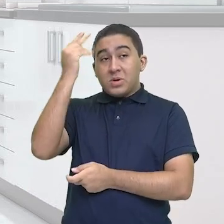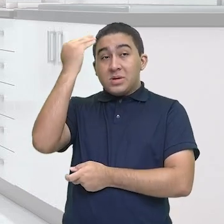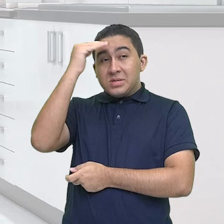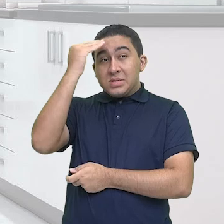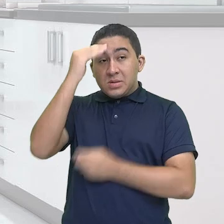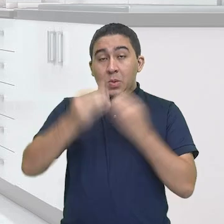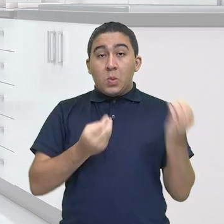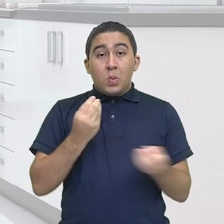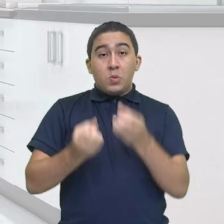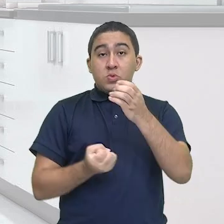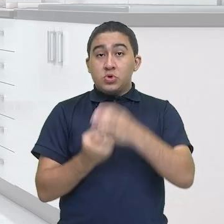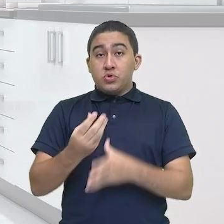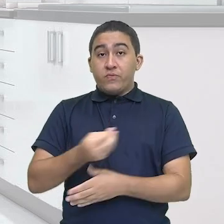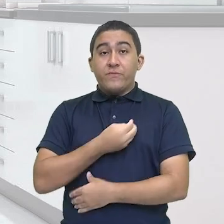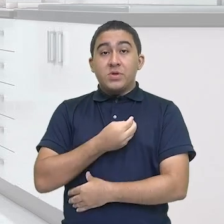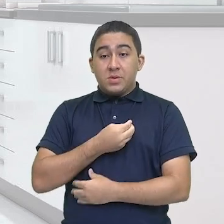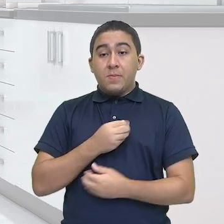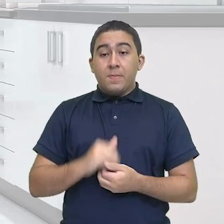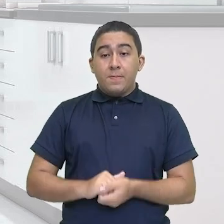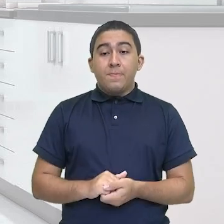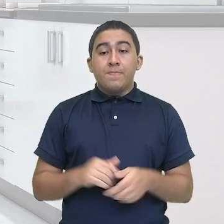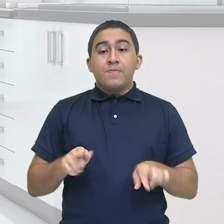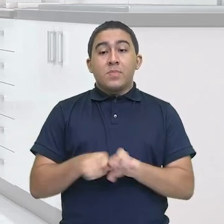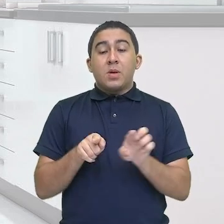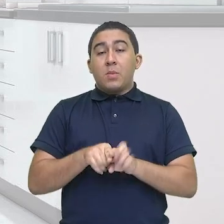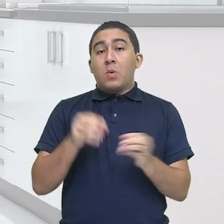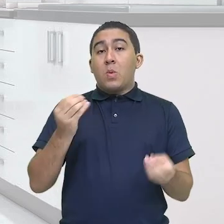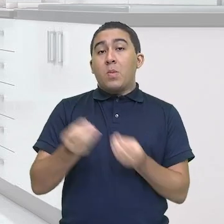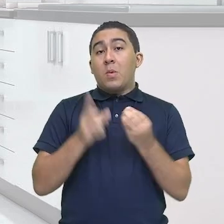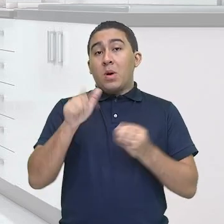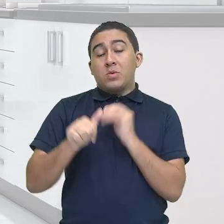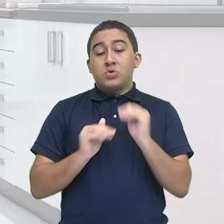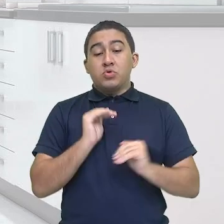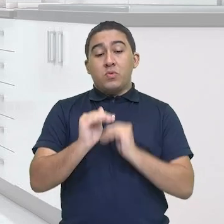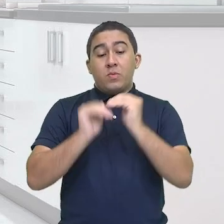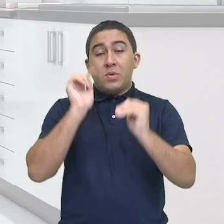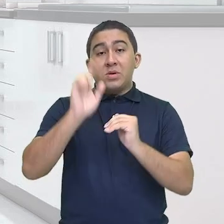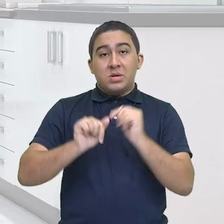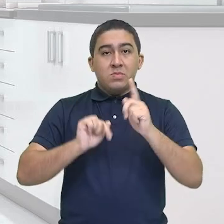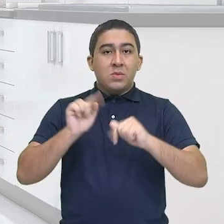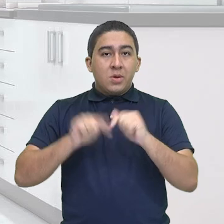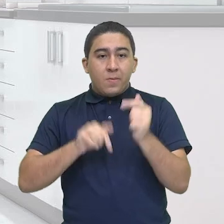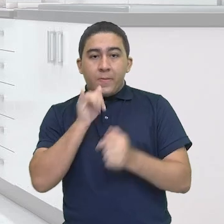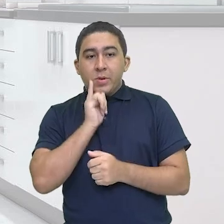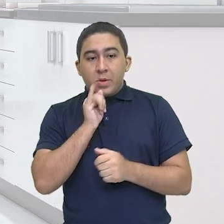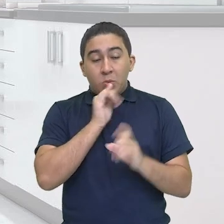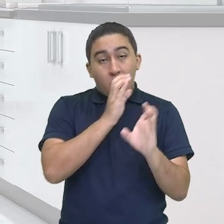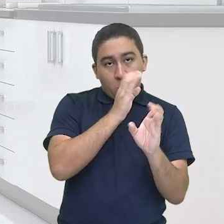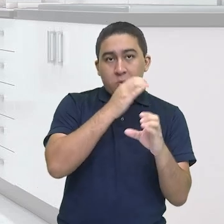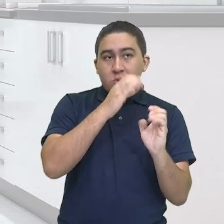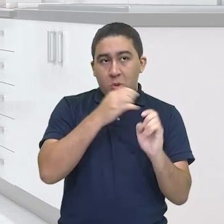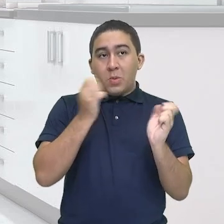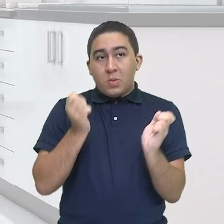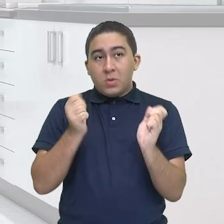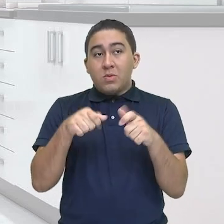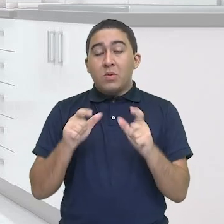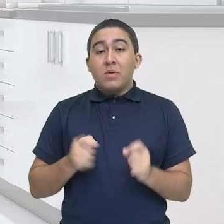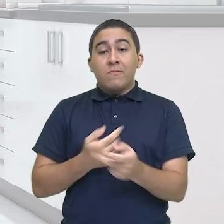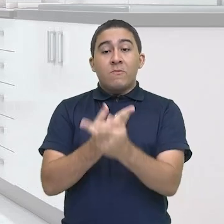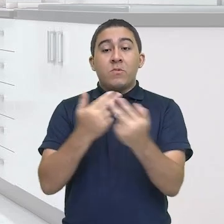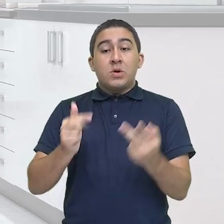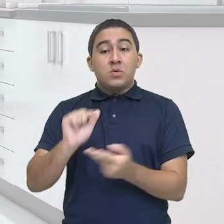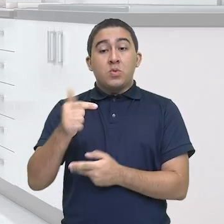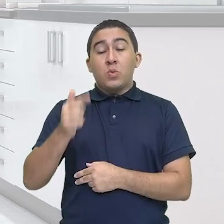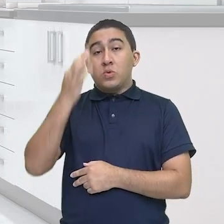como surgiu a vida. E, com o desenvolvimento desses equipamentos, como o microscópio, várias